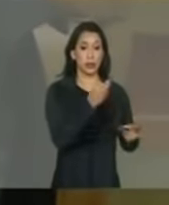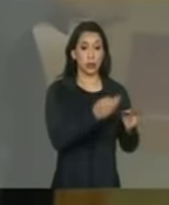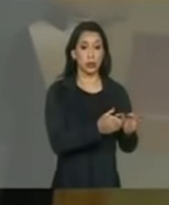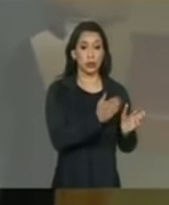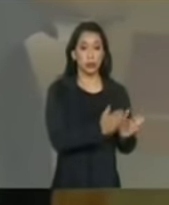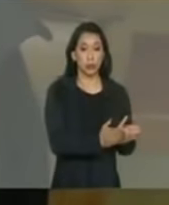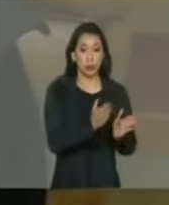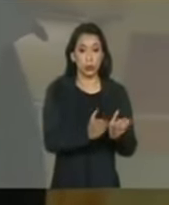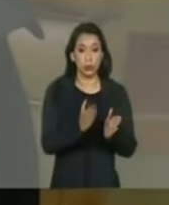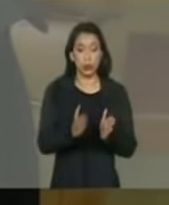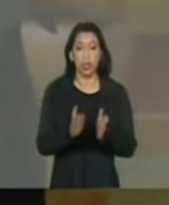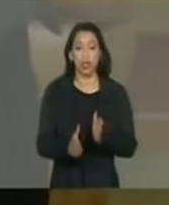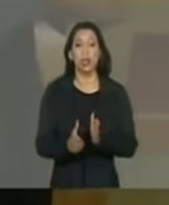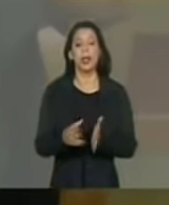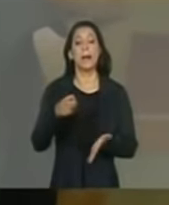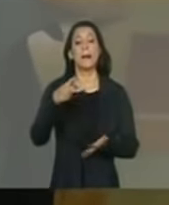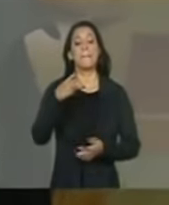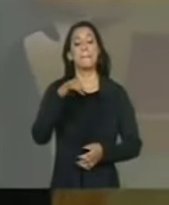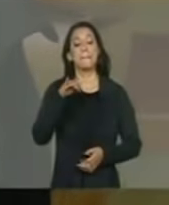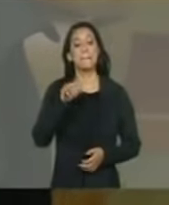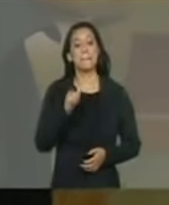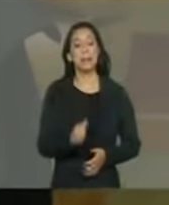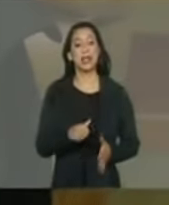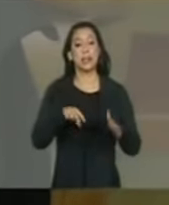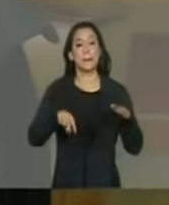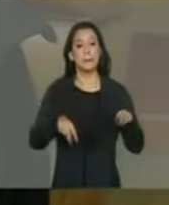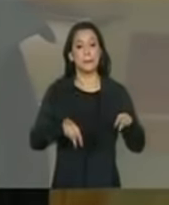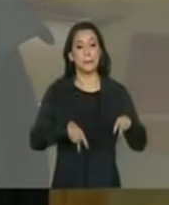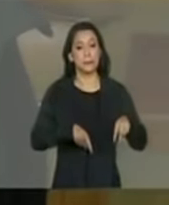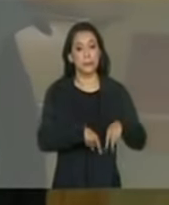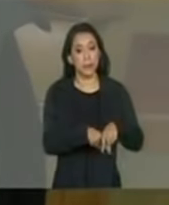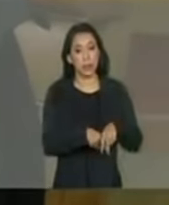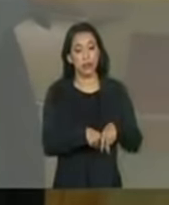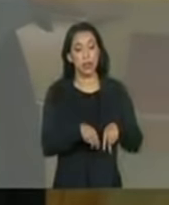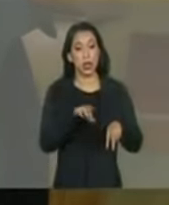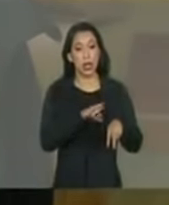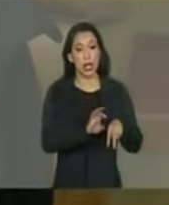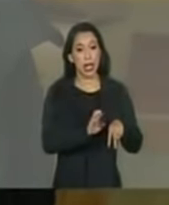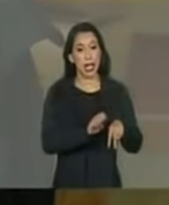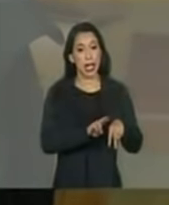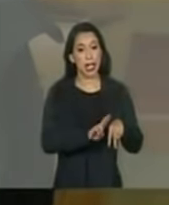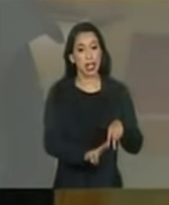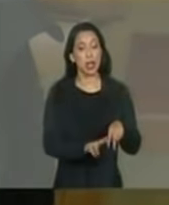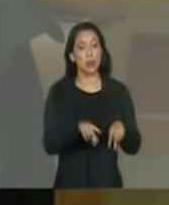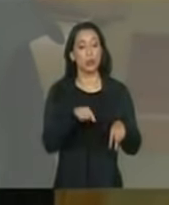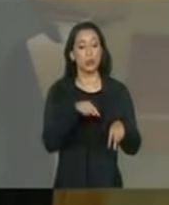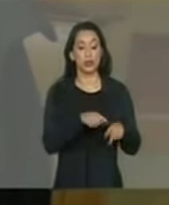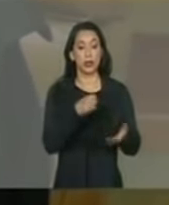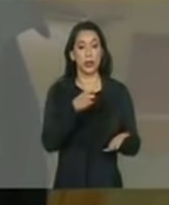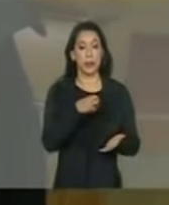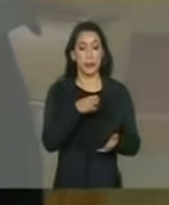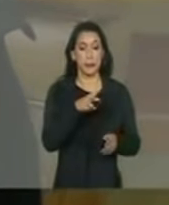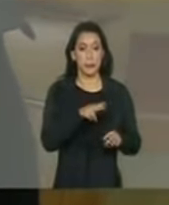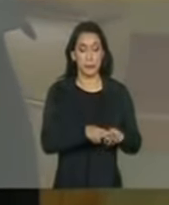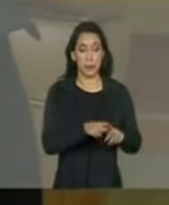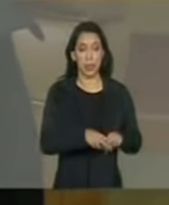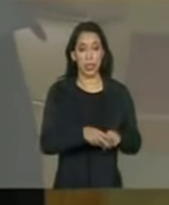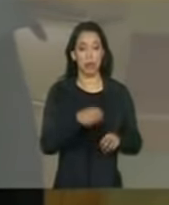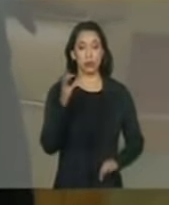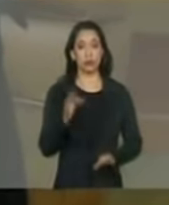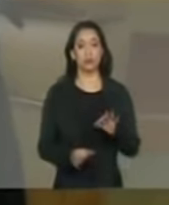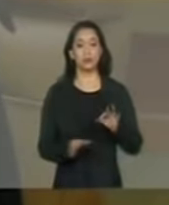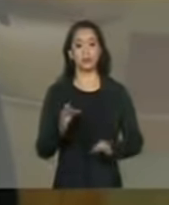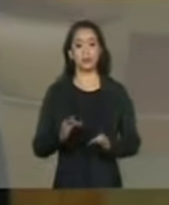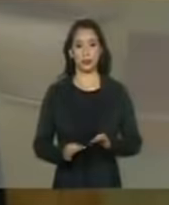aplicar pena privativa de liberdade se o réu estiver ou vier a ser preso o juiz ordenará a expedição de guia de recolhimento